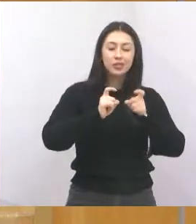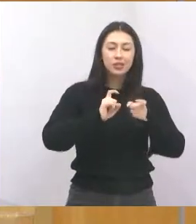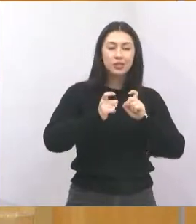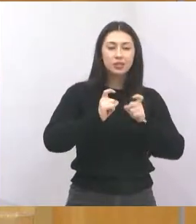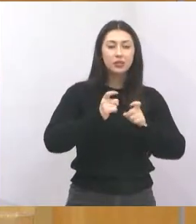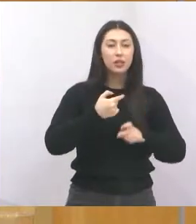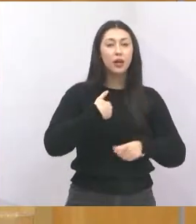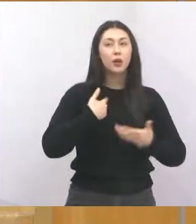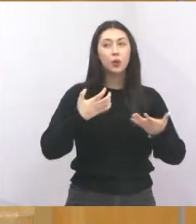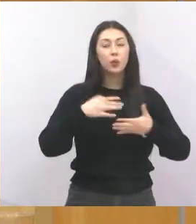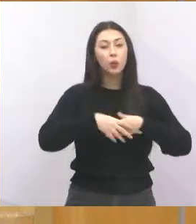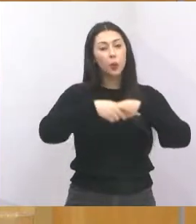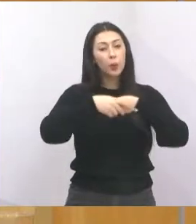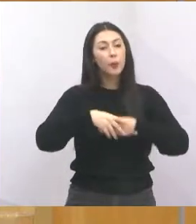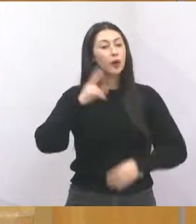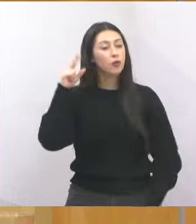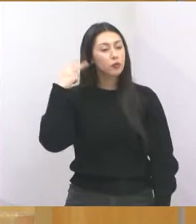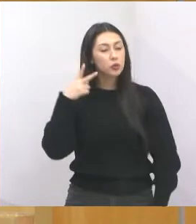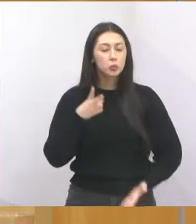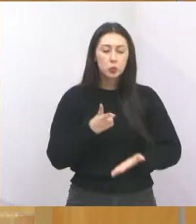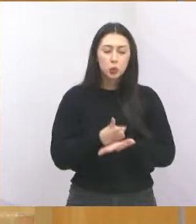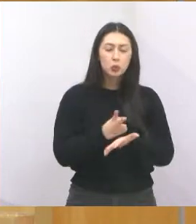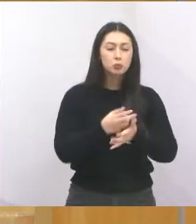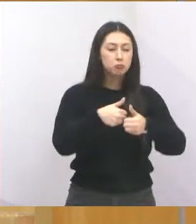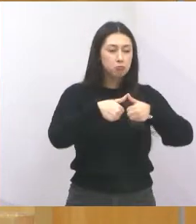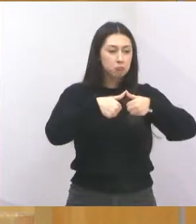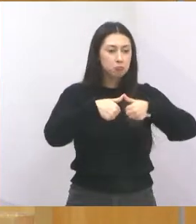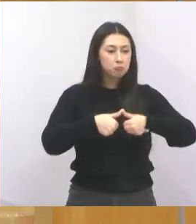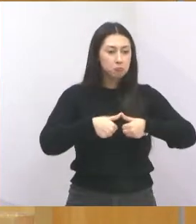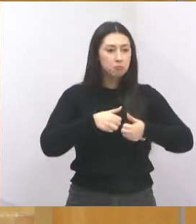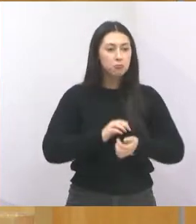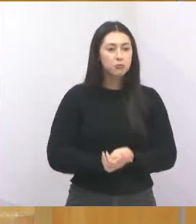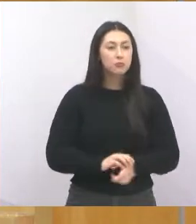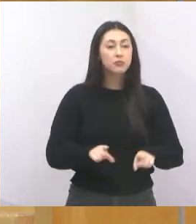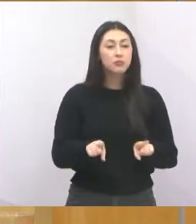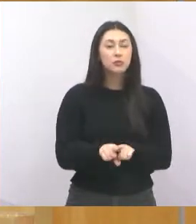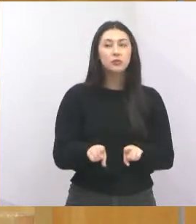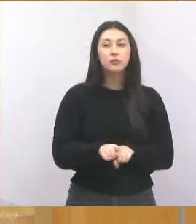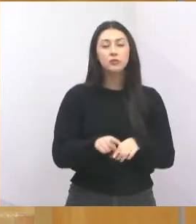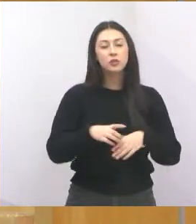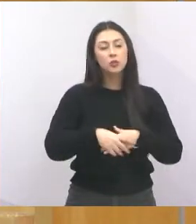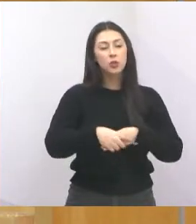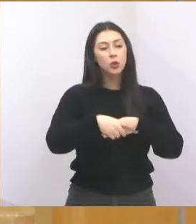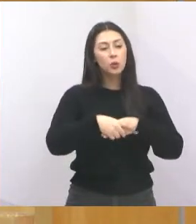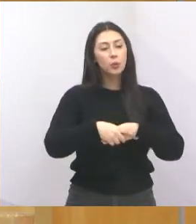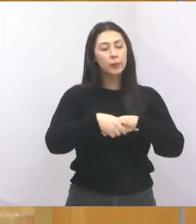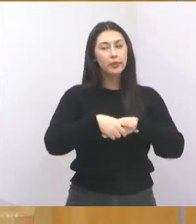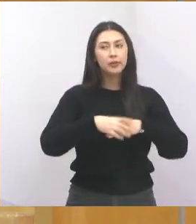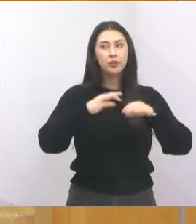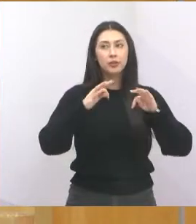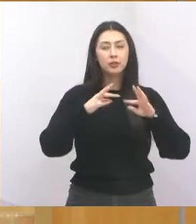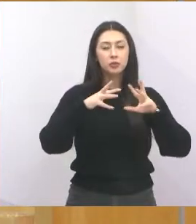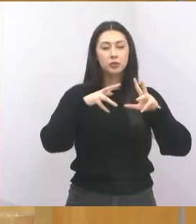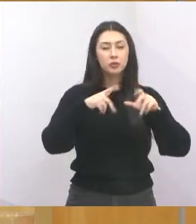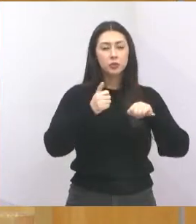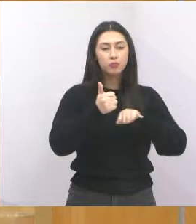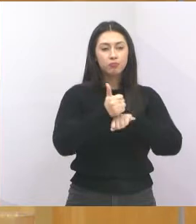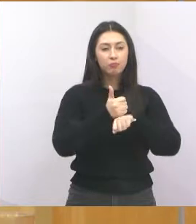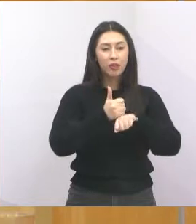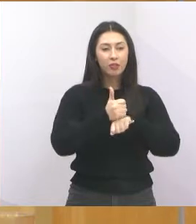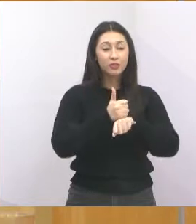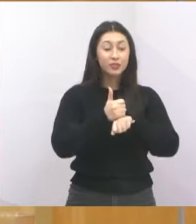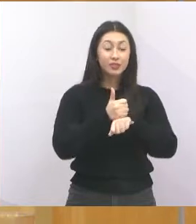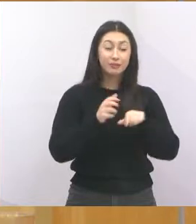quero cumprimentar os vereadores que ainda estão aqui presentes complementar todos e os profissionais